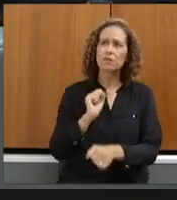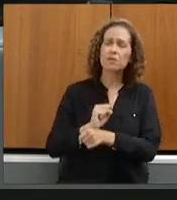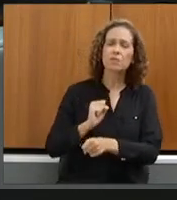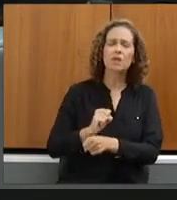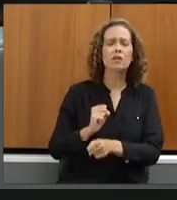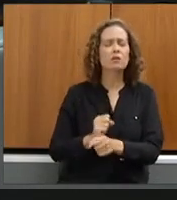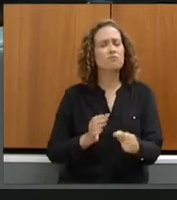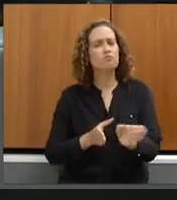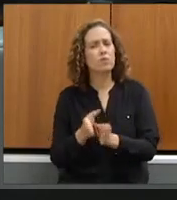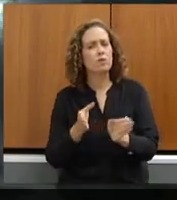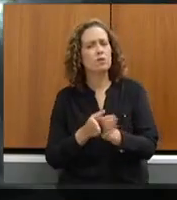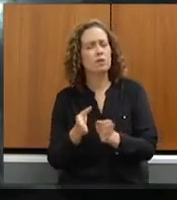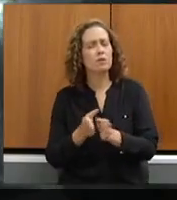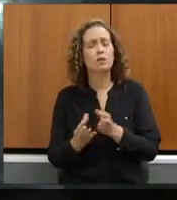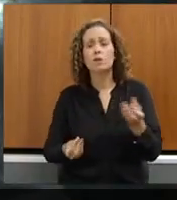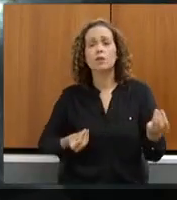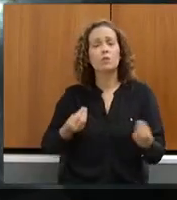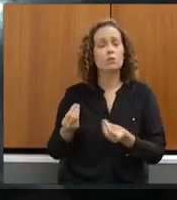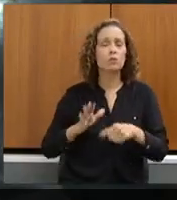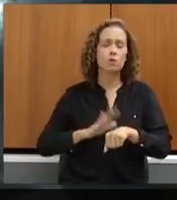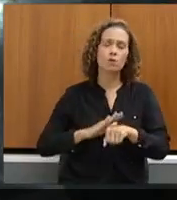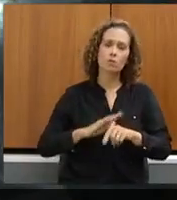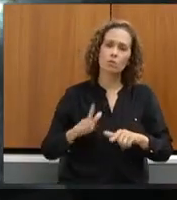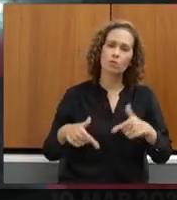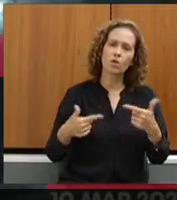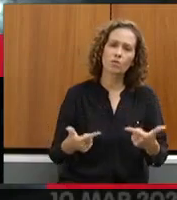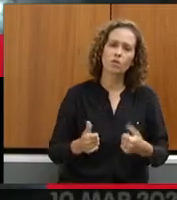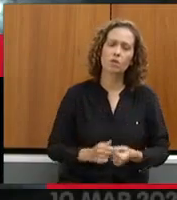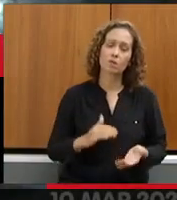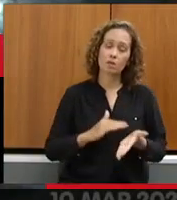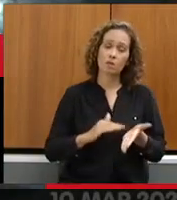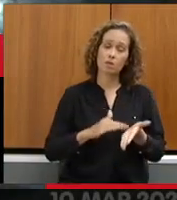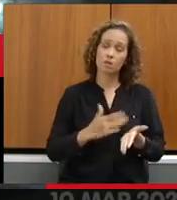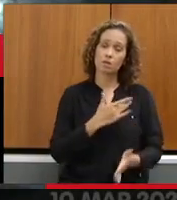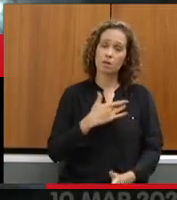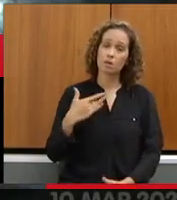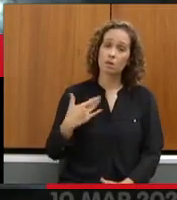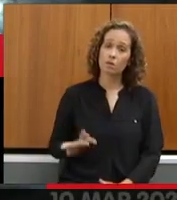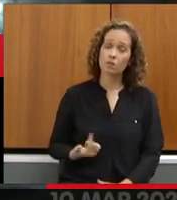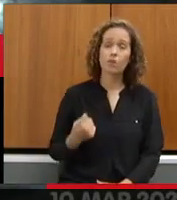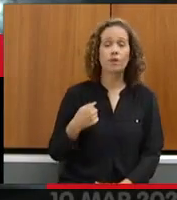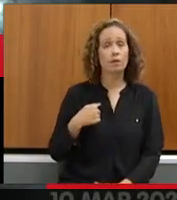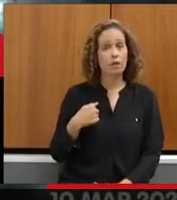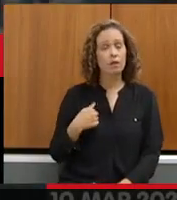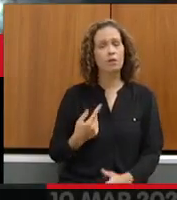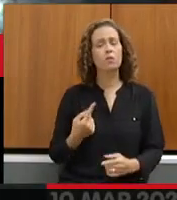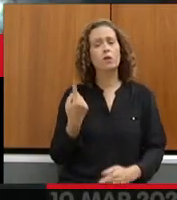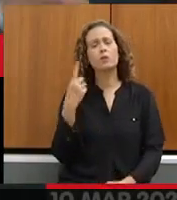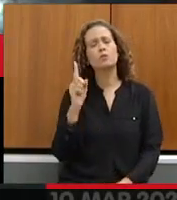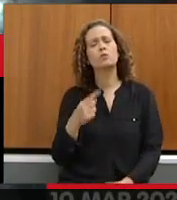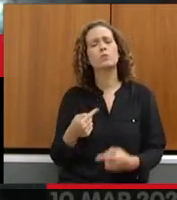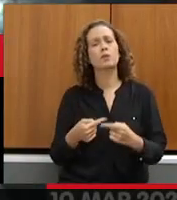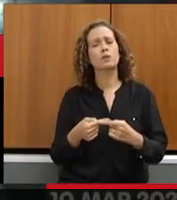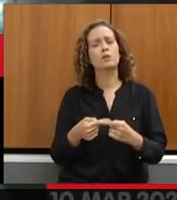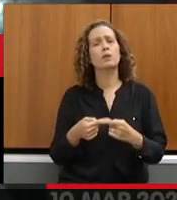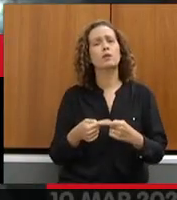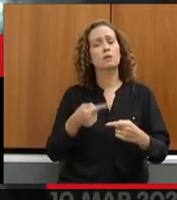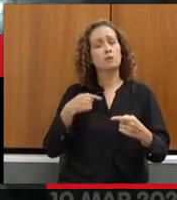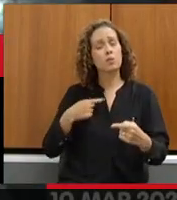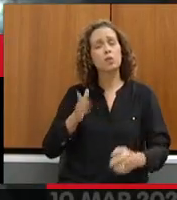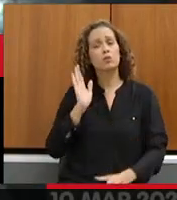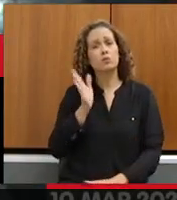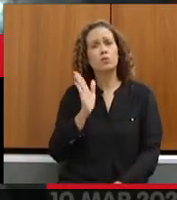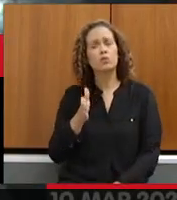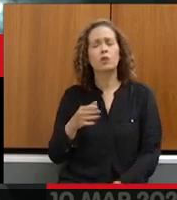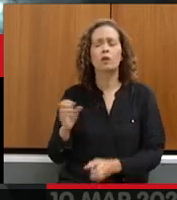mesmo uma hora e de como proceder da secretaria de estado de saúde eu mesmo na última semana fui aos municípios da